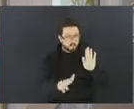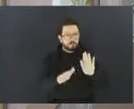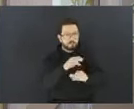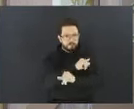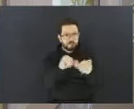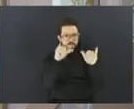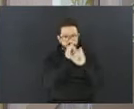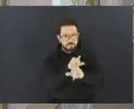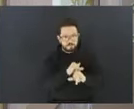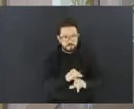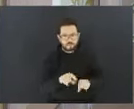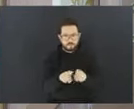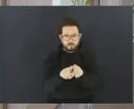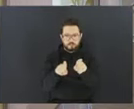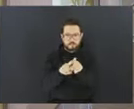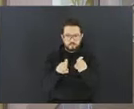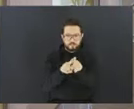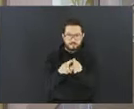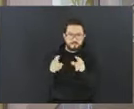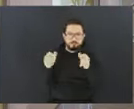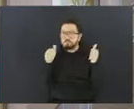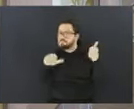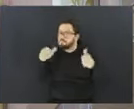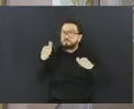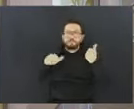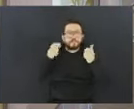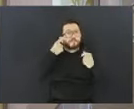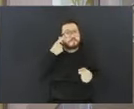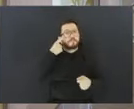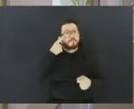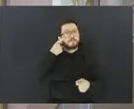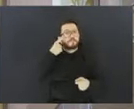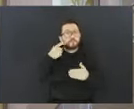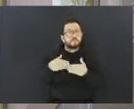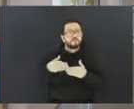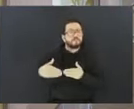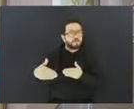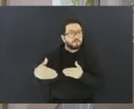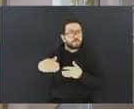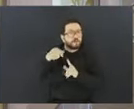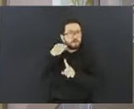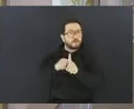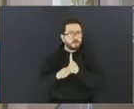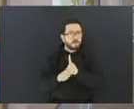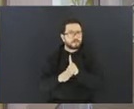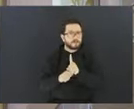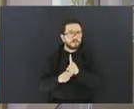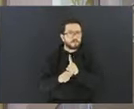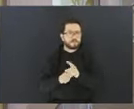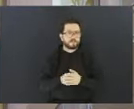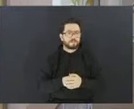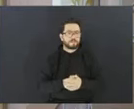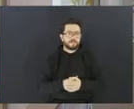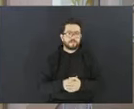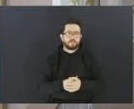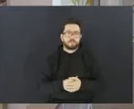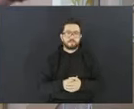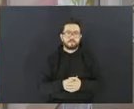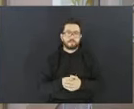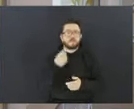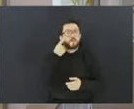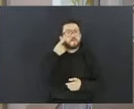para reanálise e, quem sabe, aí nos próximos meses, entrar em pauta aí para a construção